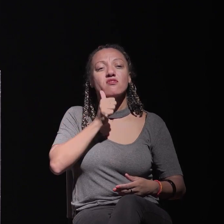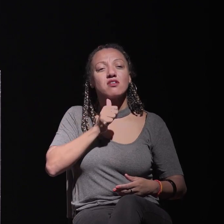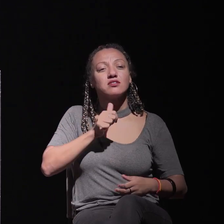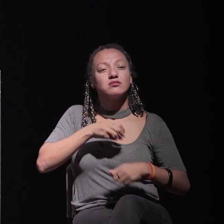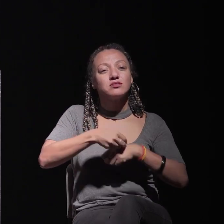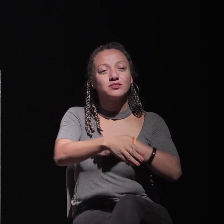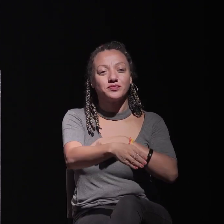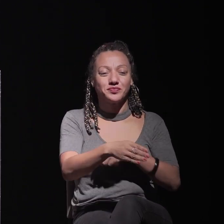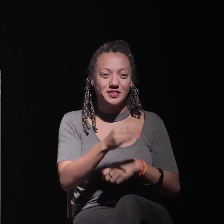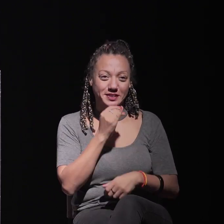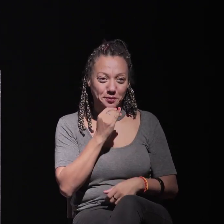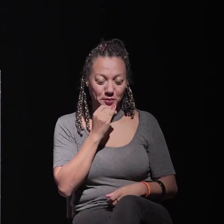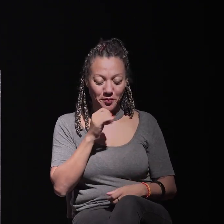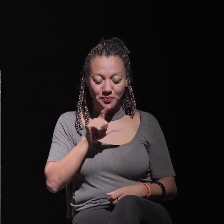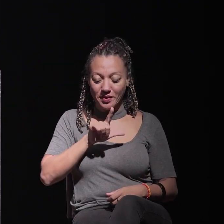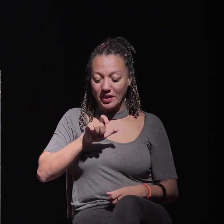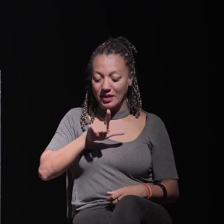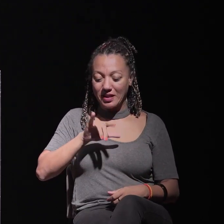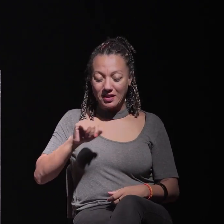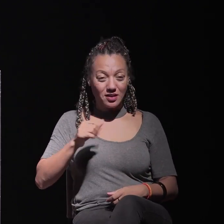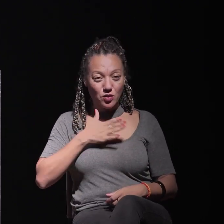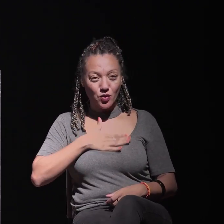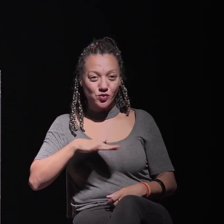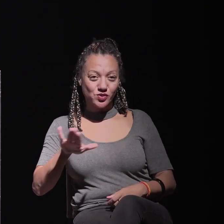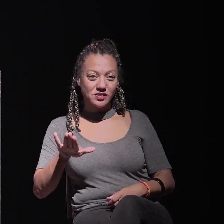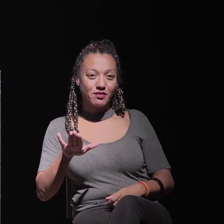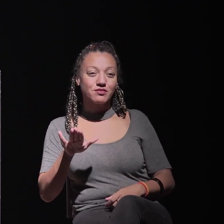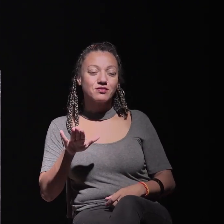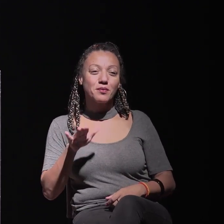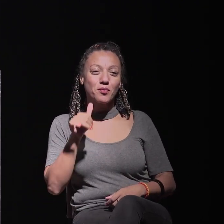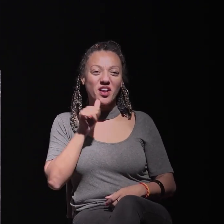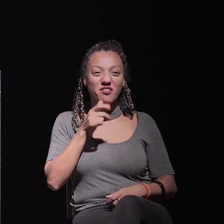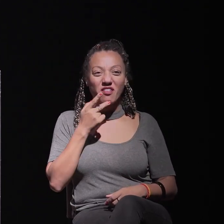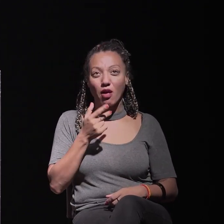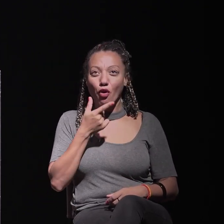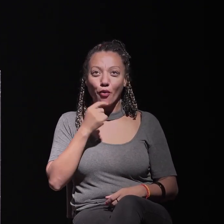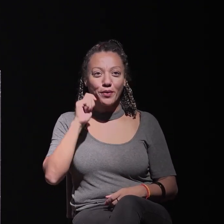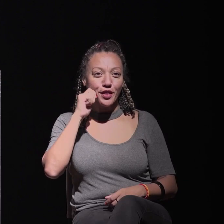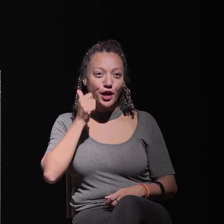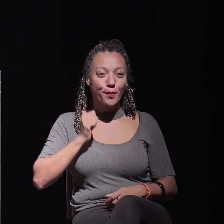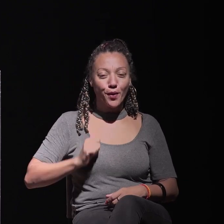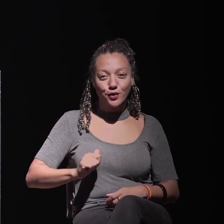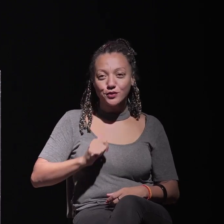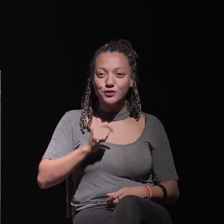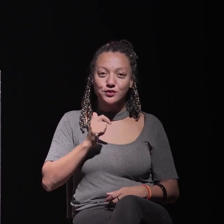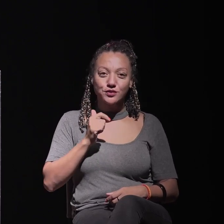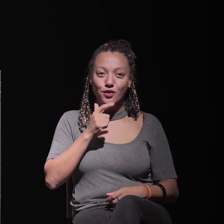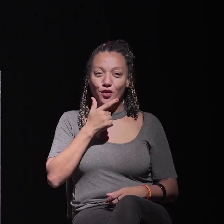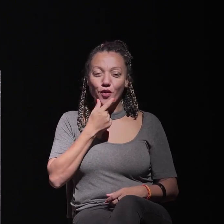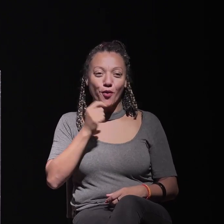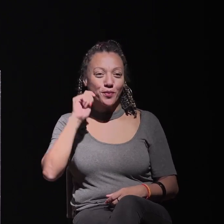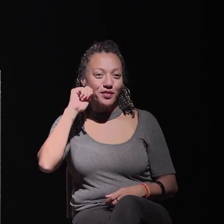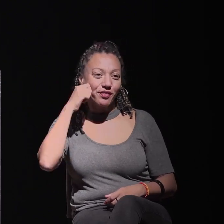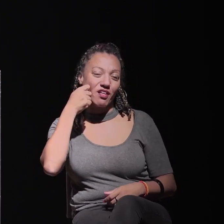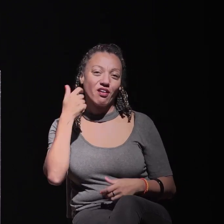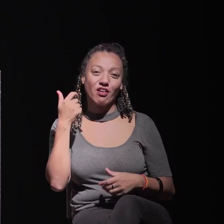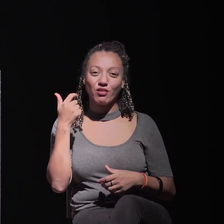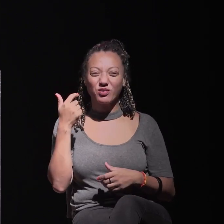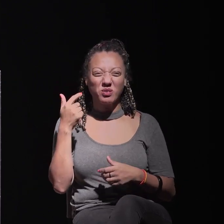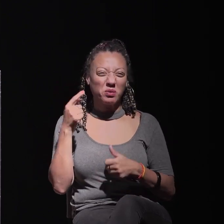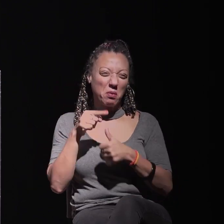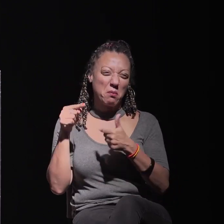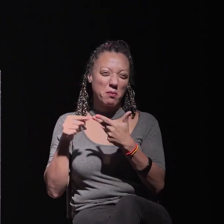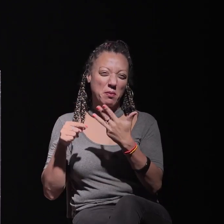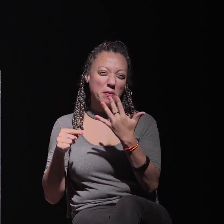não suportava, essa coisa de homem negro não vale nada, homem negro é um bosta, homem negro é um lixo, o patriarcado, o homem negro, porque ela dizia